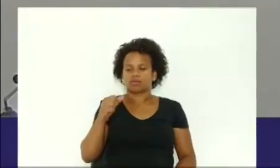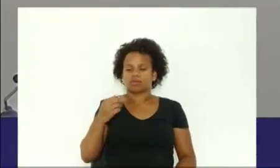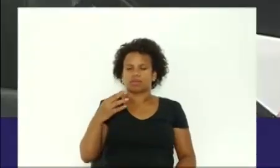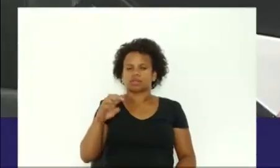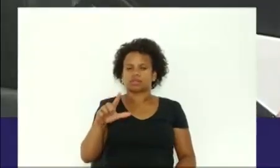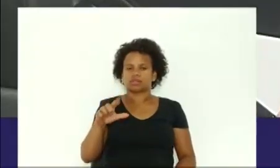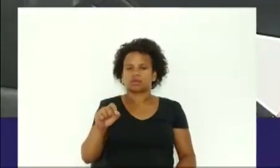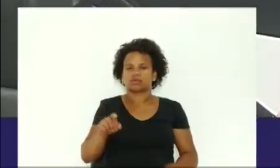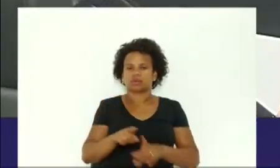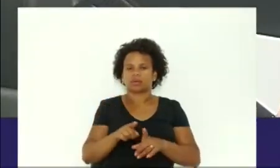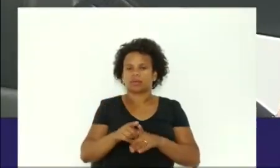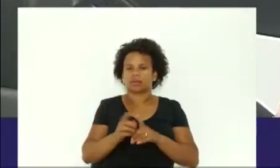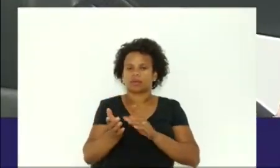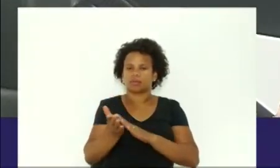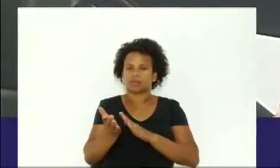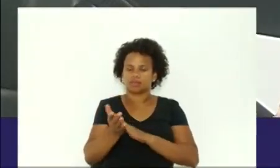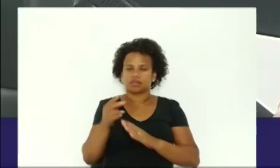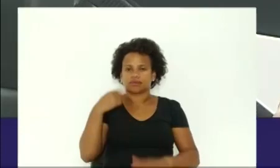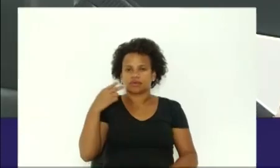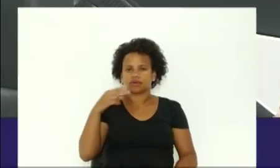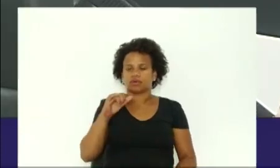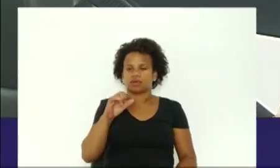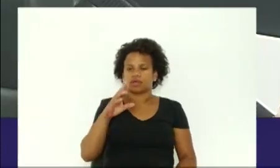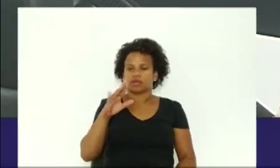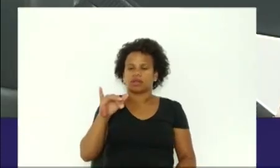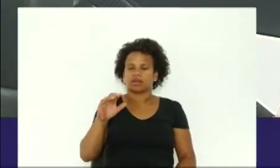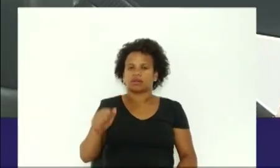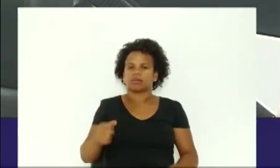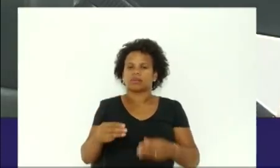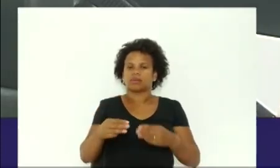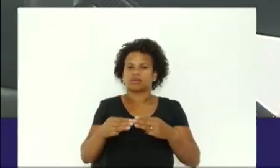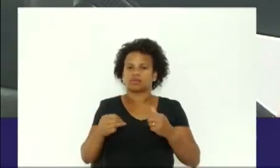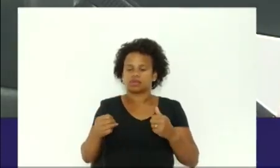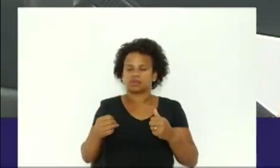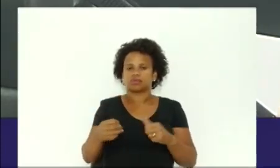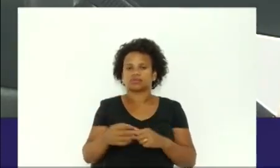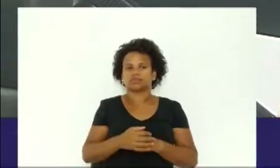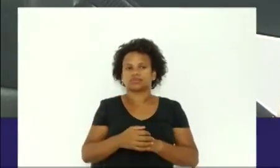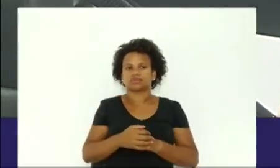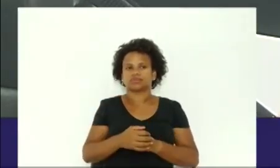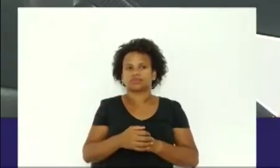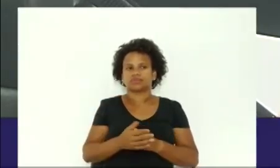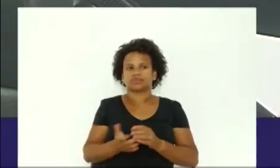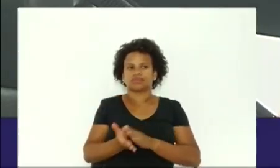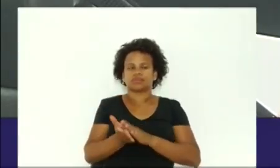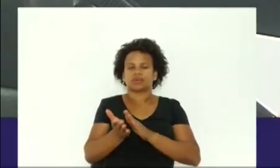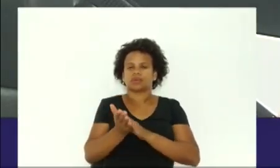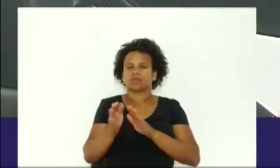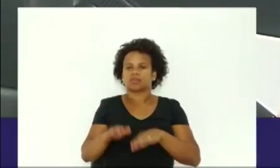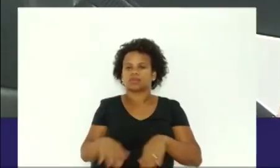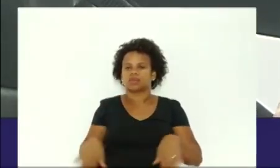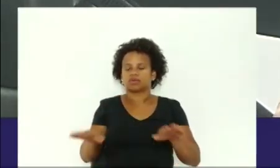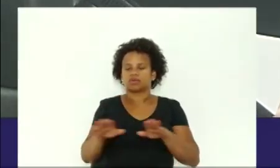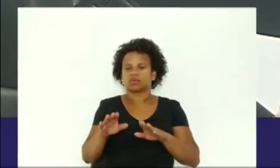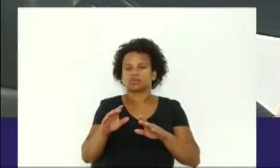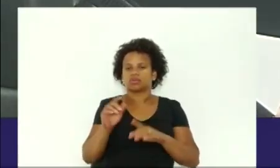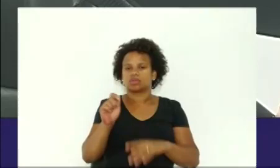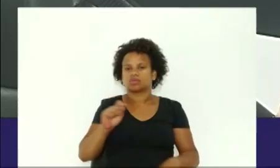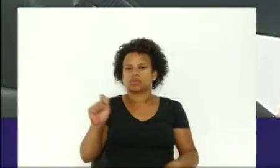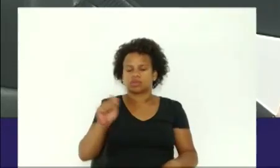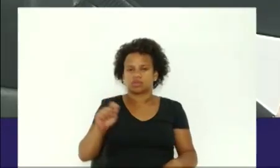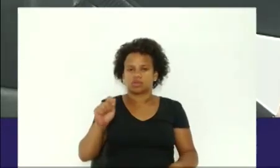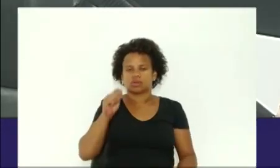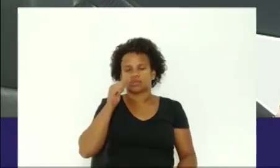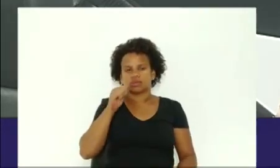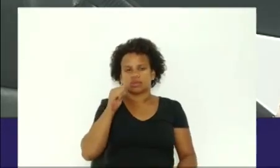gostaria de parabenizar a vereadora Érica pela moção e parabenizar a todos da Associação das Mulheres da Irmã